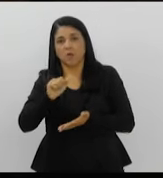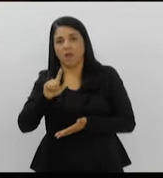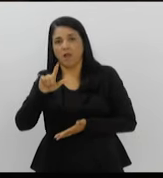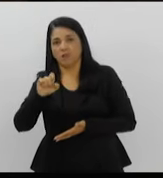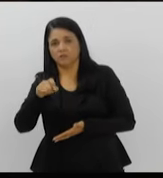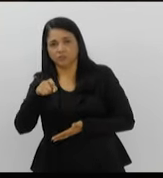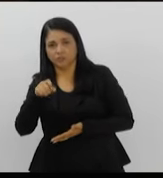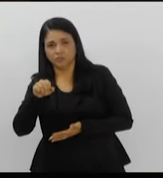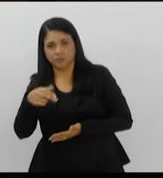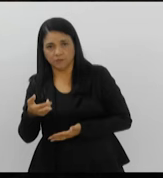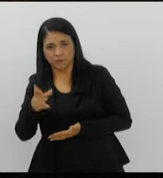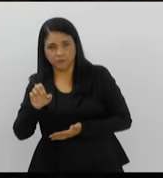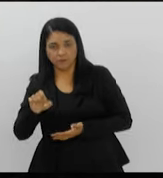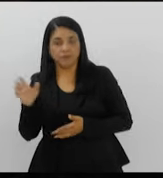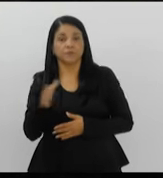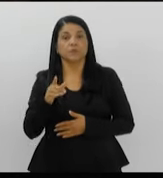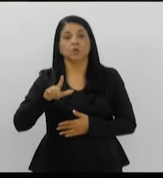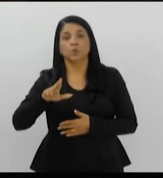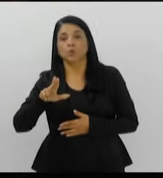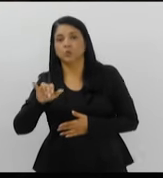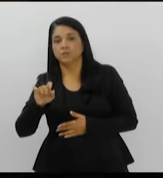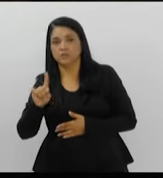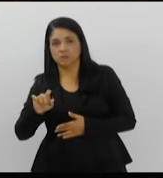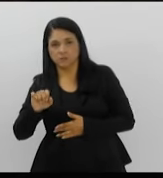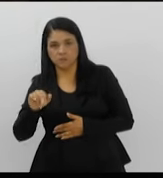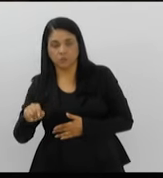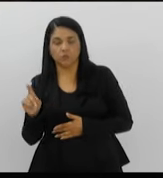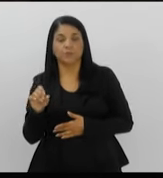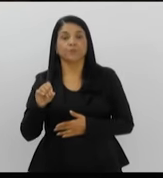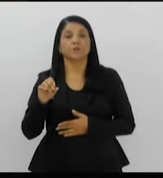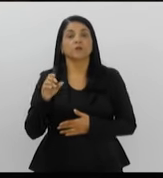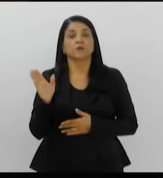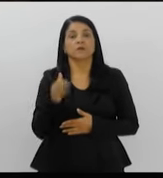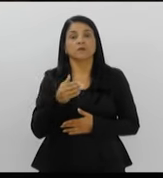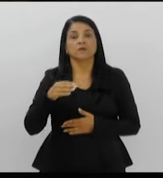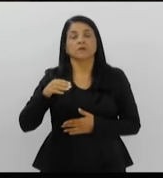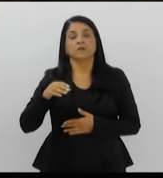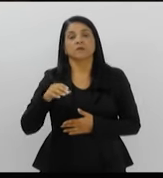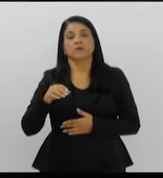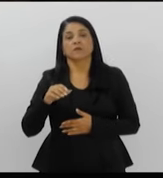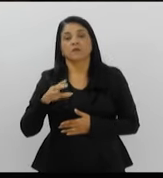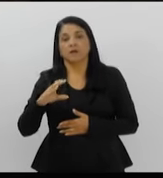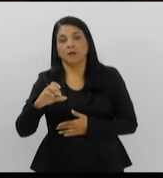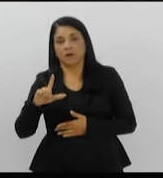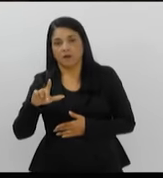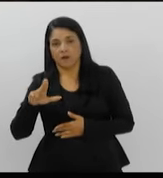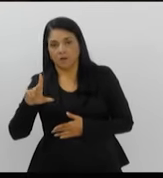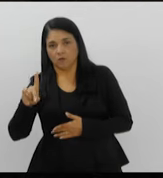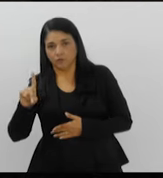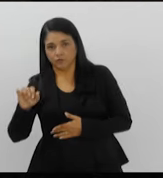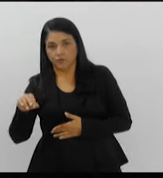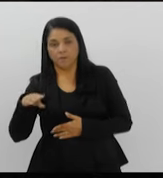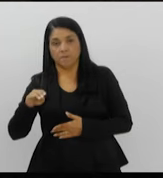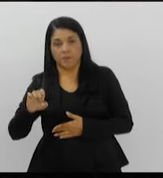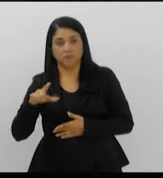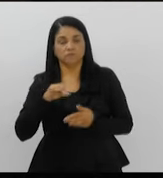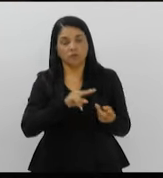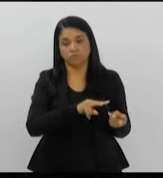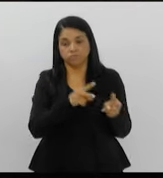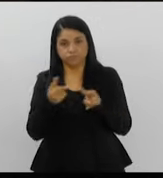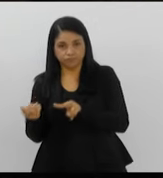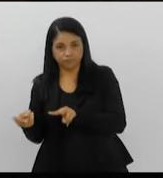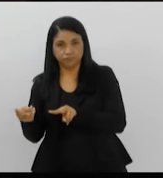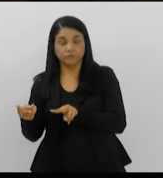Dr. Luizinho, secretária Cláudia Mello, já migrou para a Fundação Estadual de Saúde 55